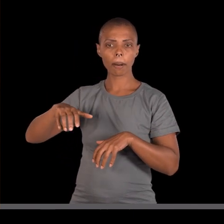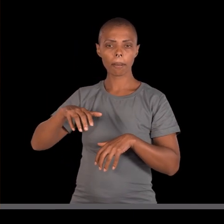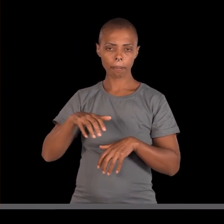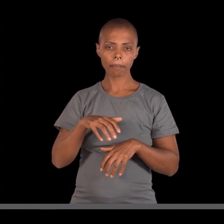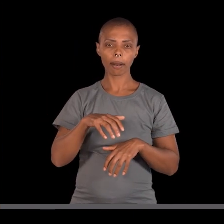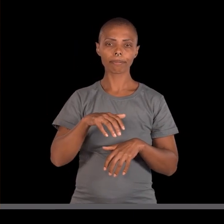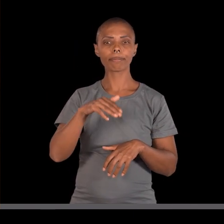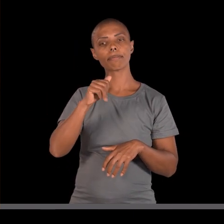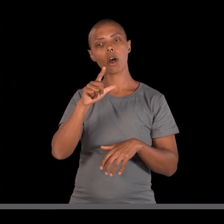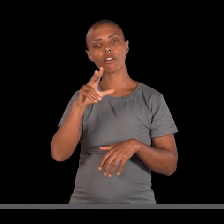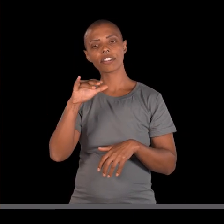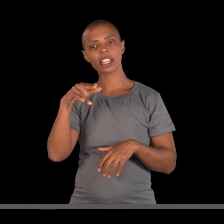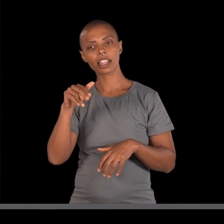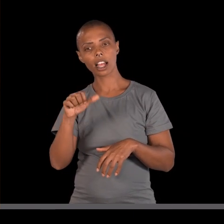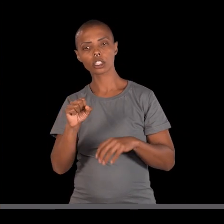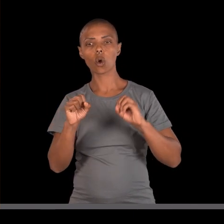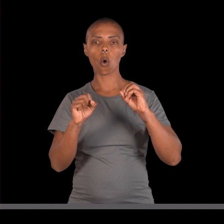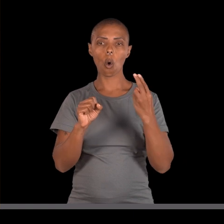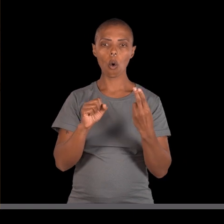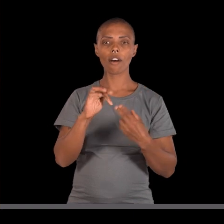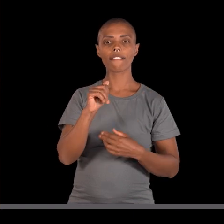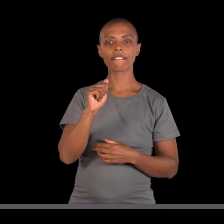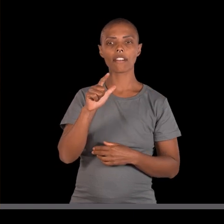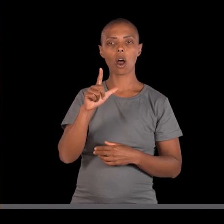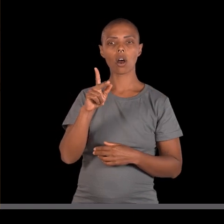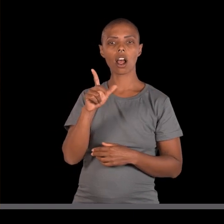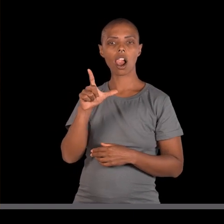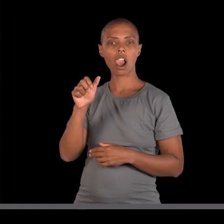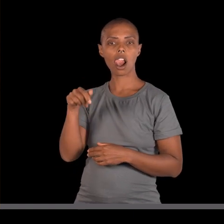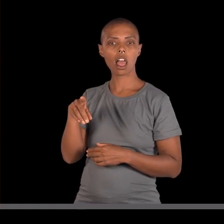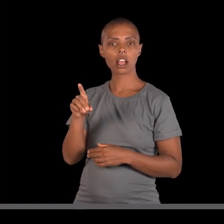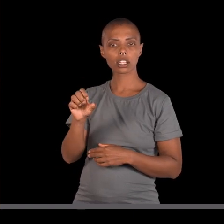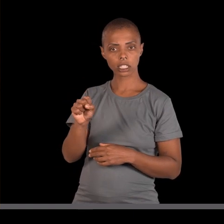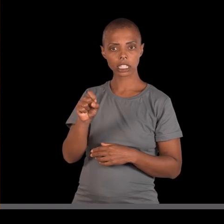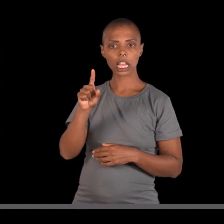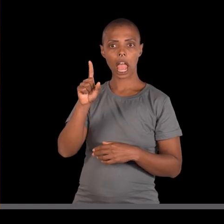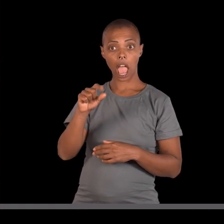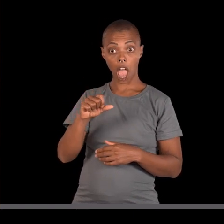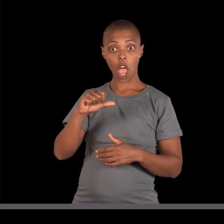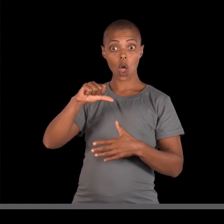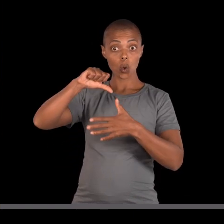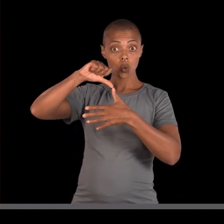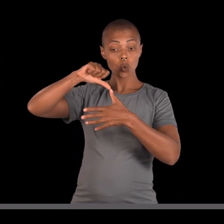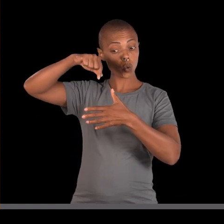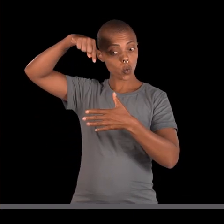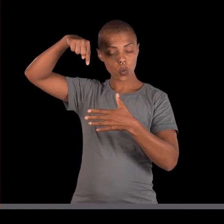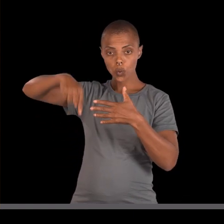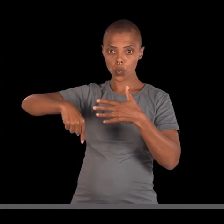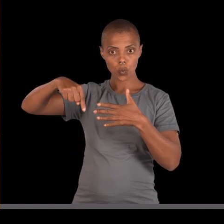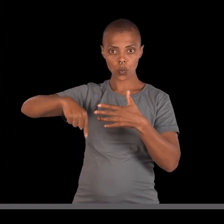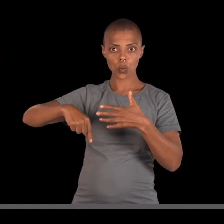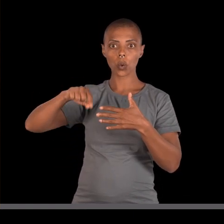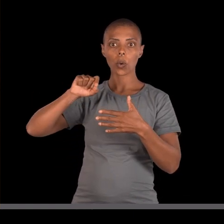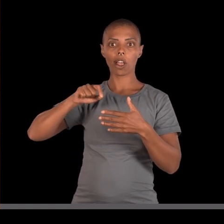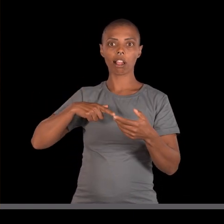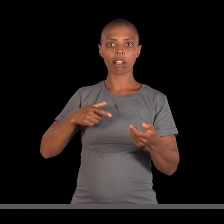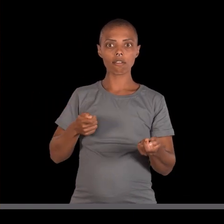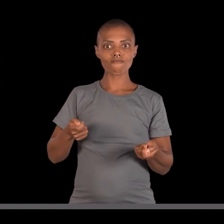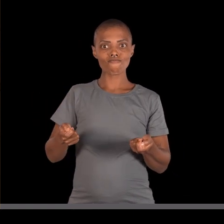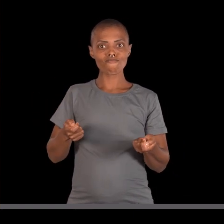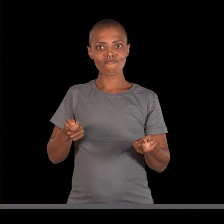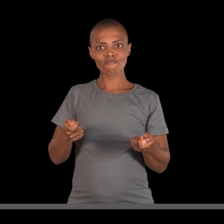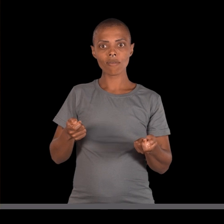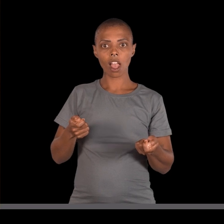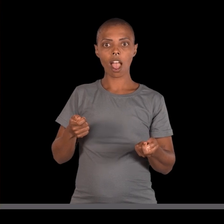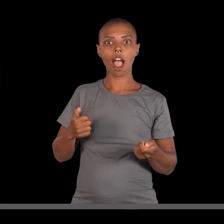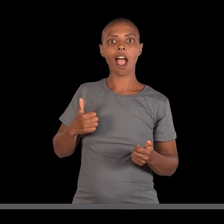Curiosidade. O arquipélago das Ilhas Malvinas, também chamado de Ilhas Falkland, está no extremo sul da América do Sul e é disputado por